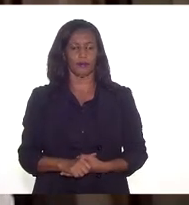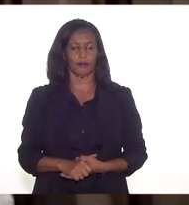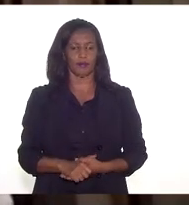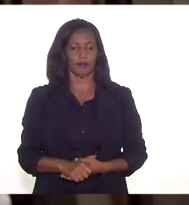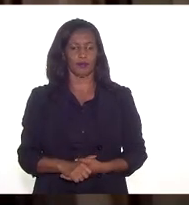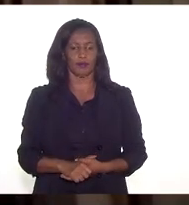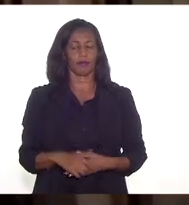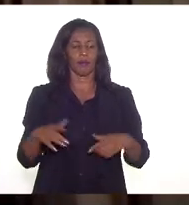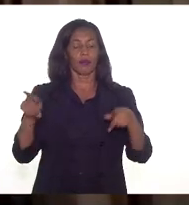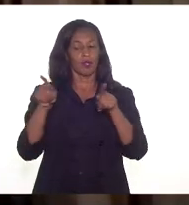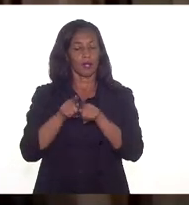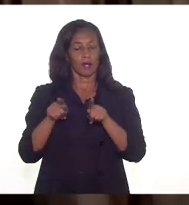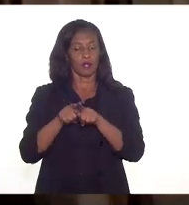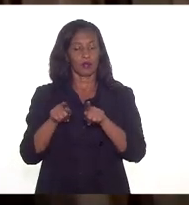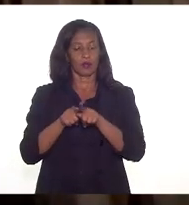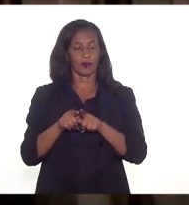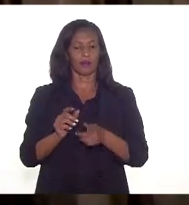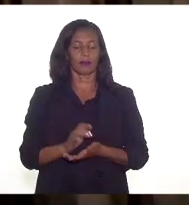Além disso,